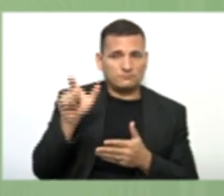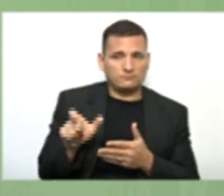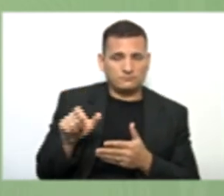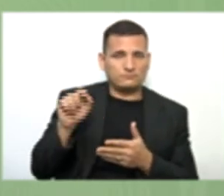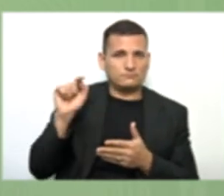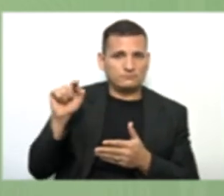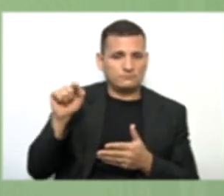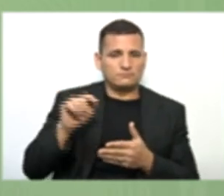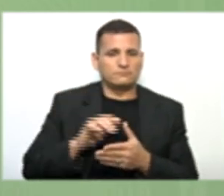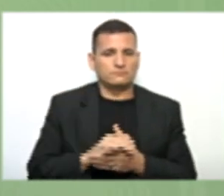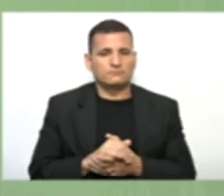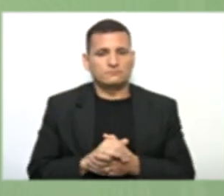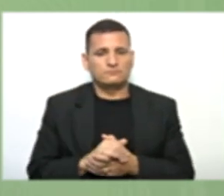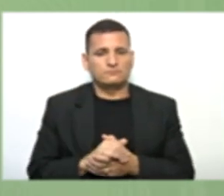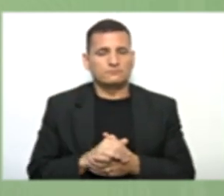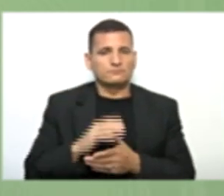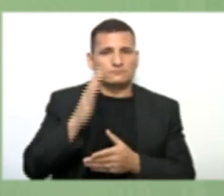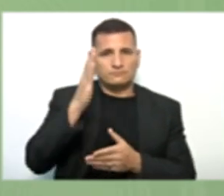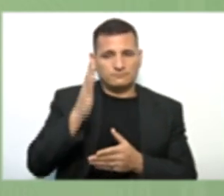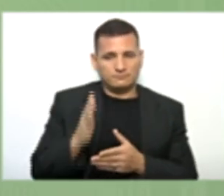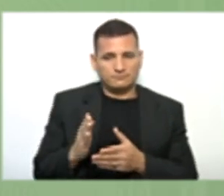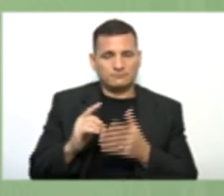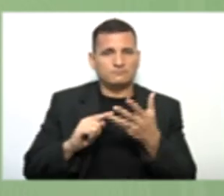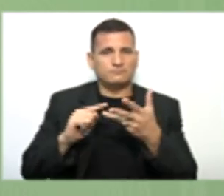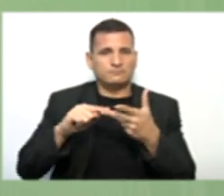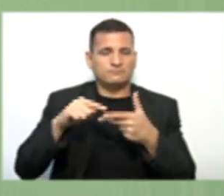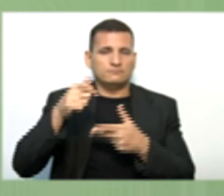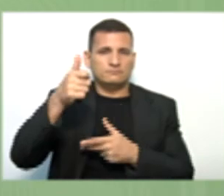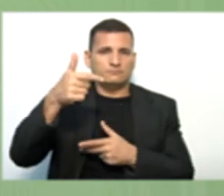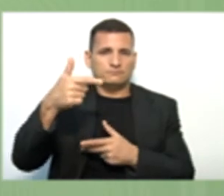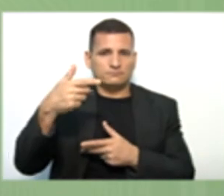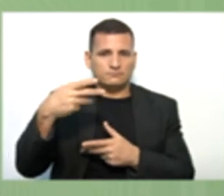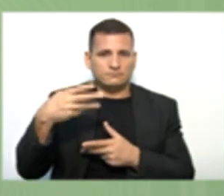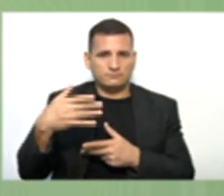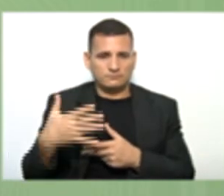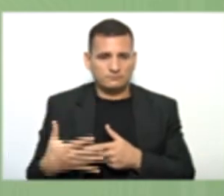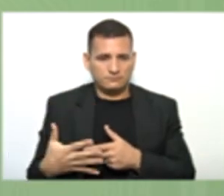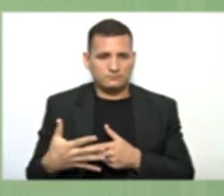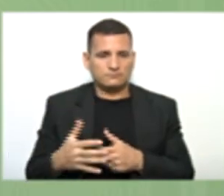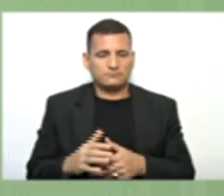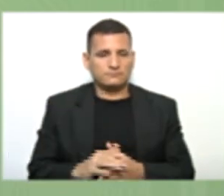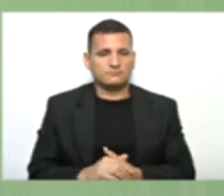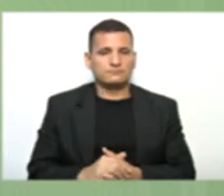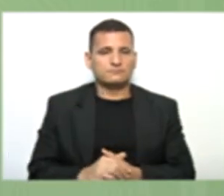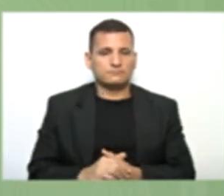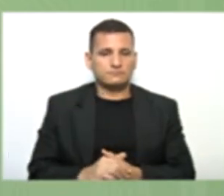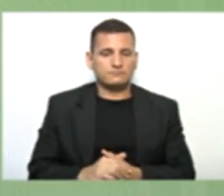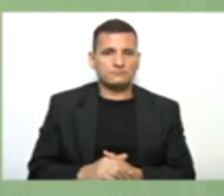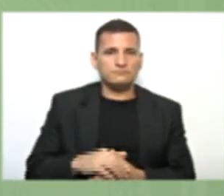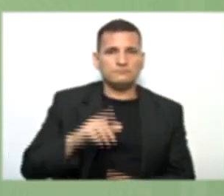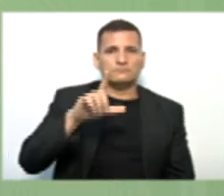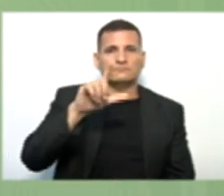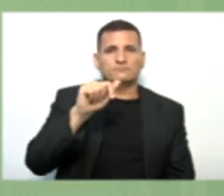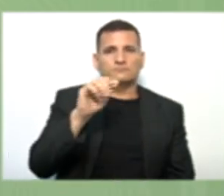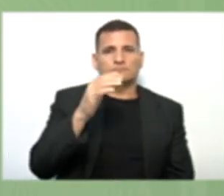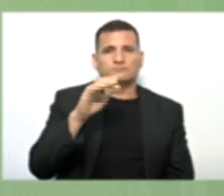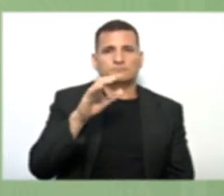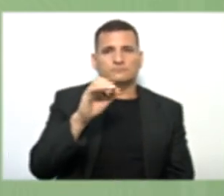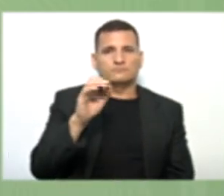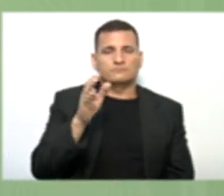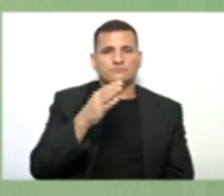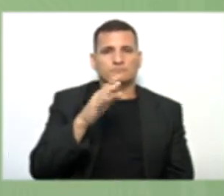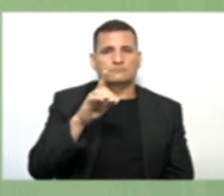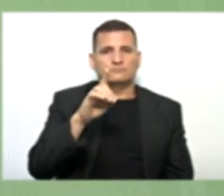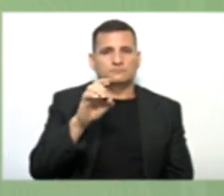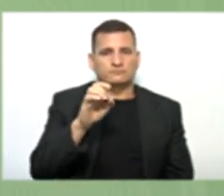legal. A contagem fica na vertical, porque ele percorre item por item. Beleza? Laço de repetição, while,